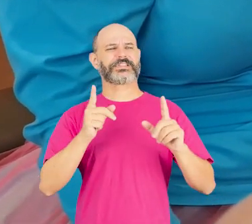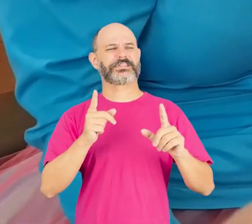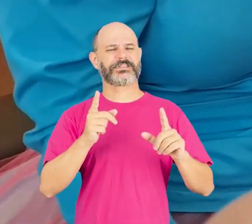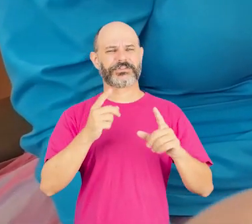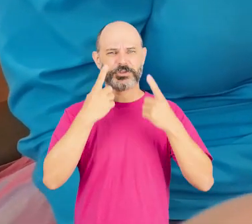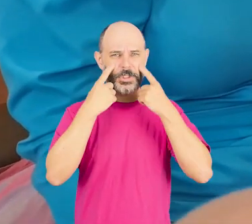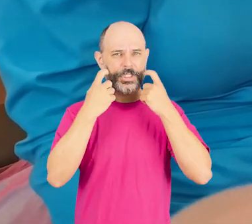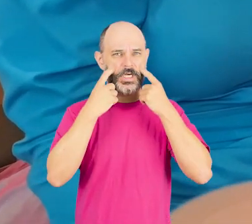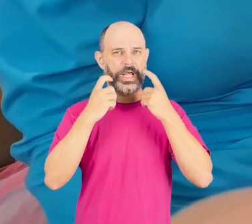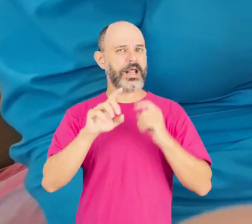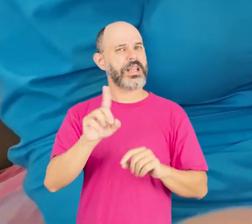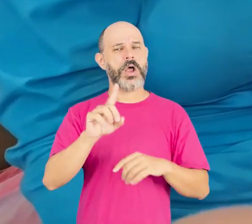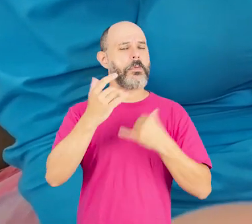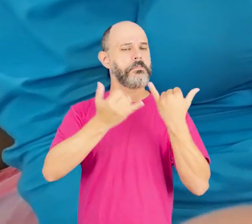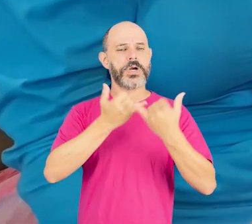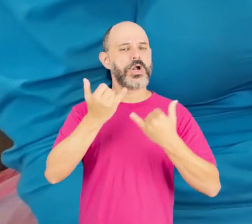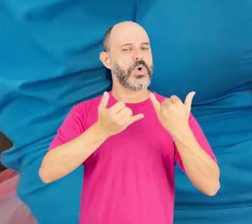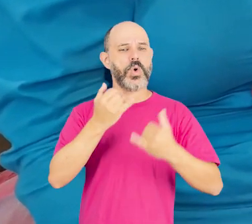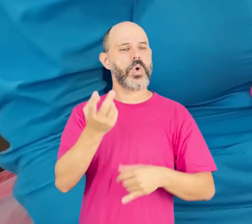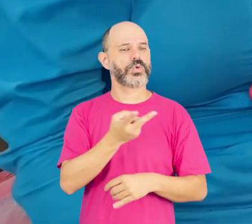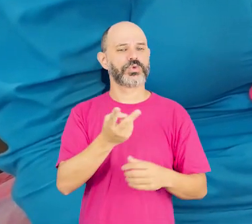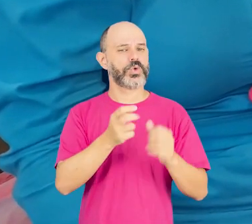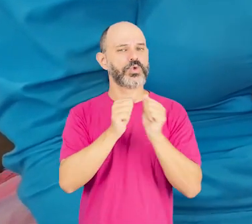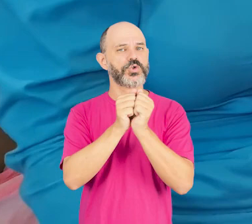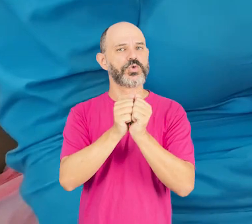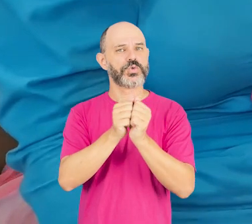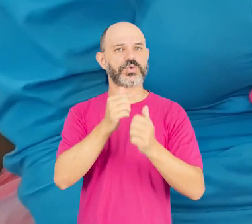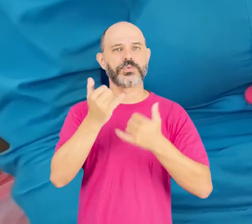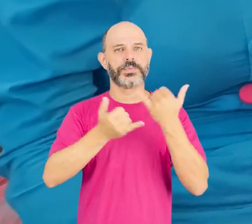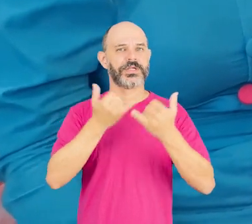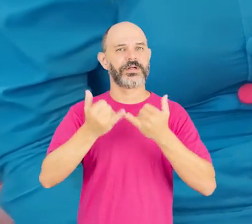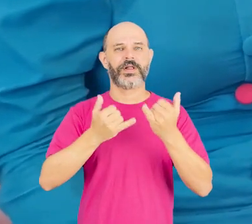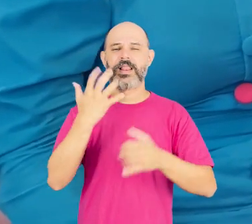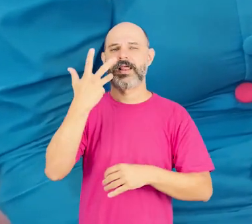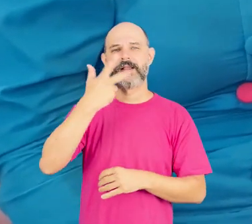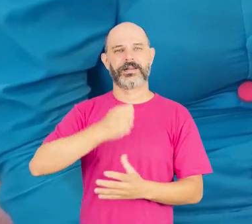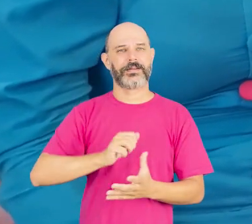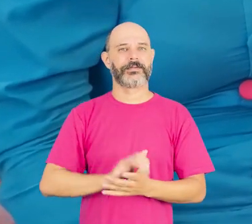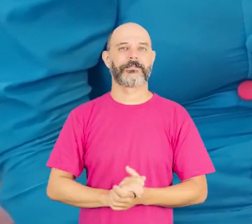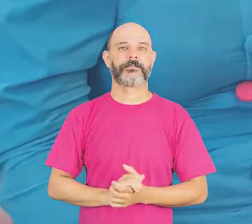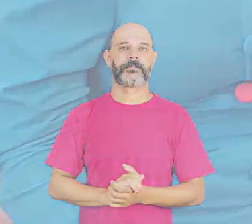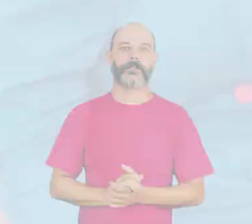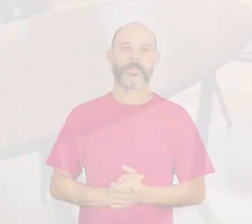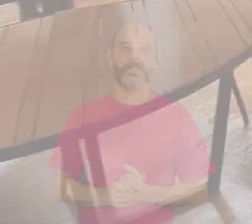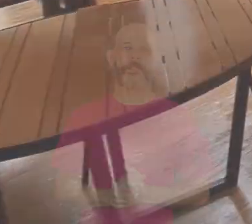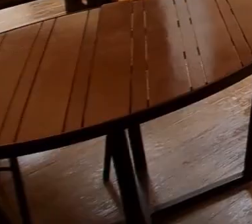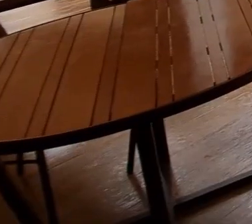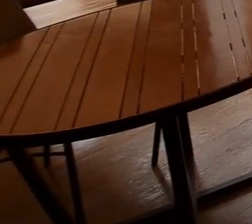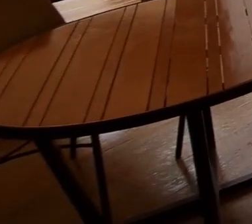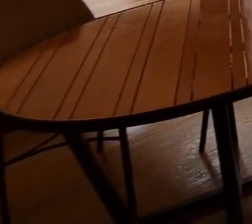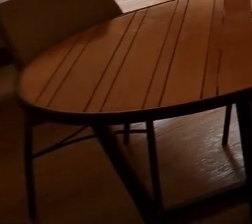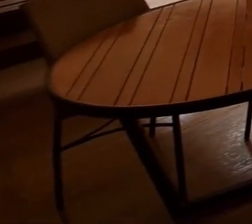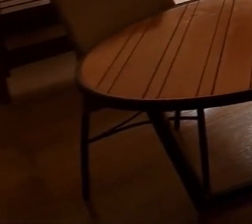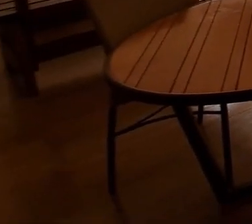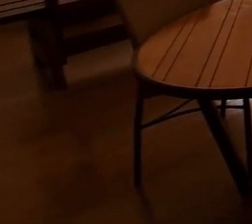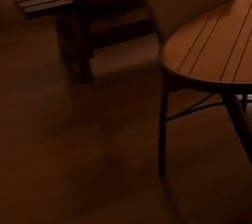brincou. Foi mais emocionante os dois juntos. Foi muito empolgante, lindo.